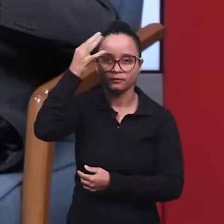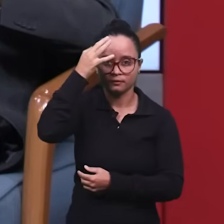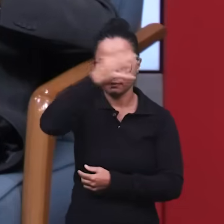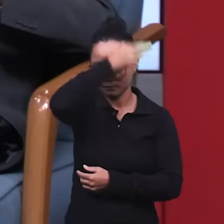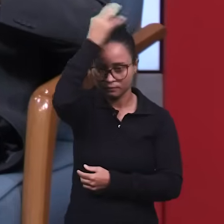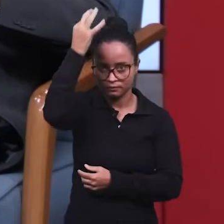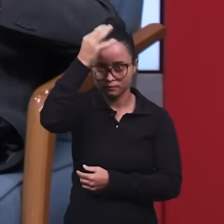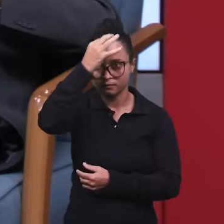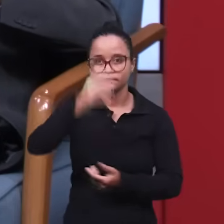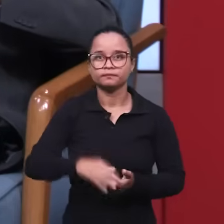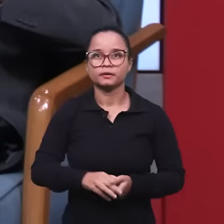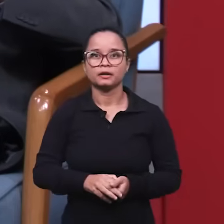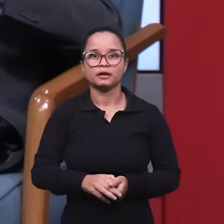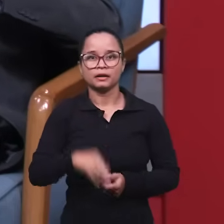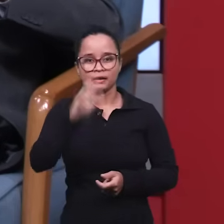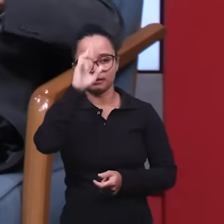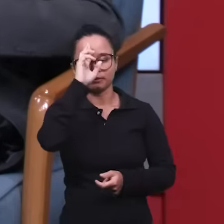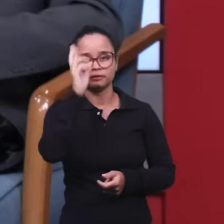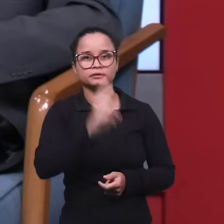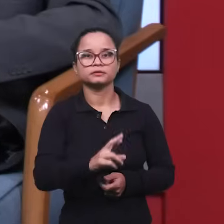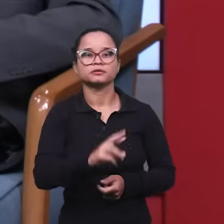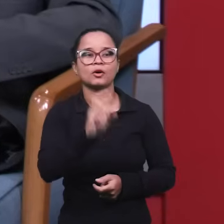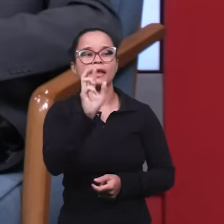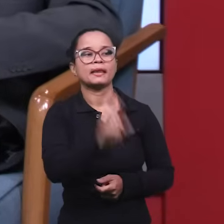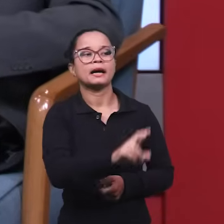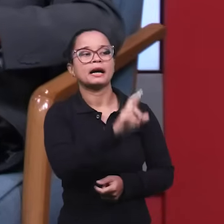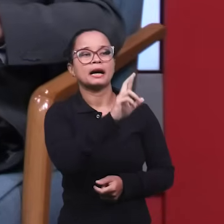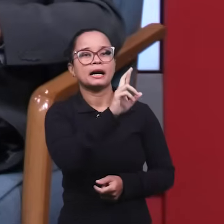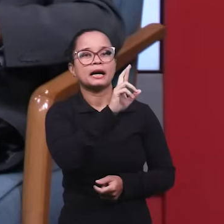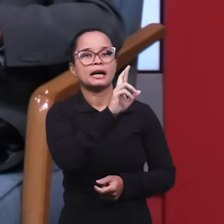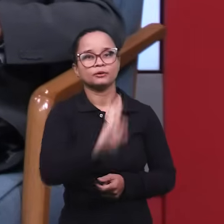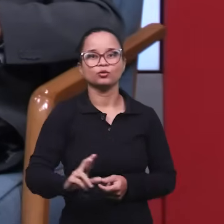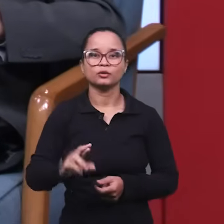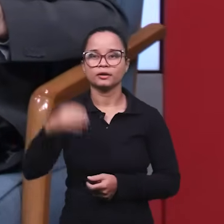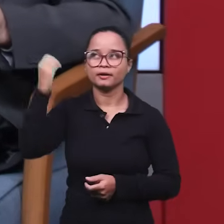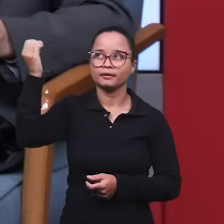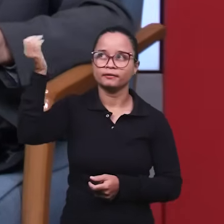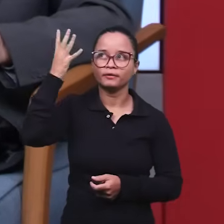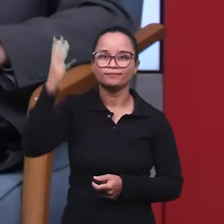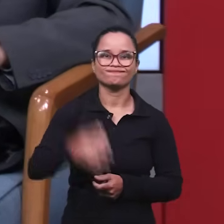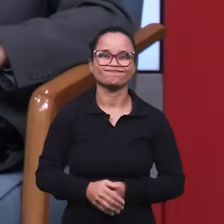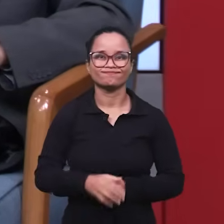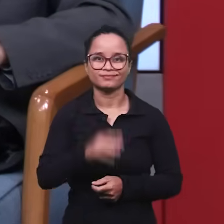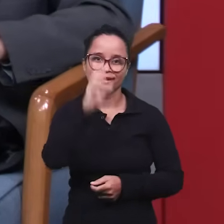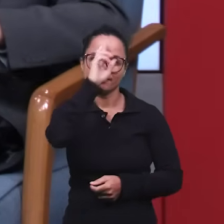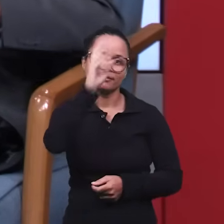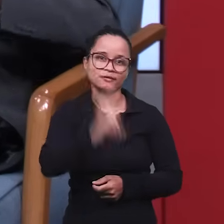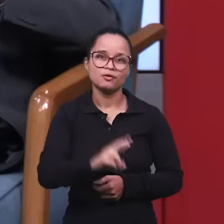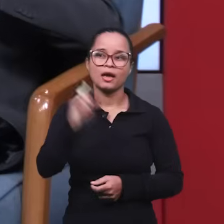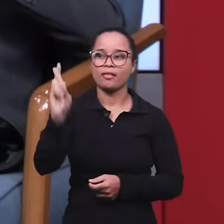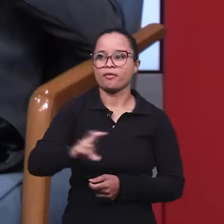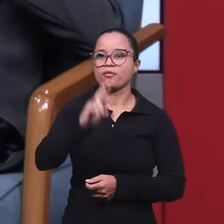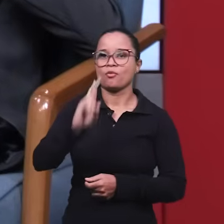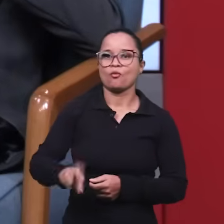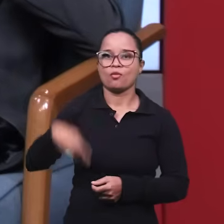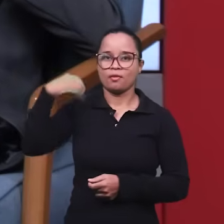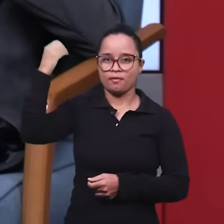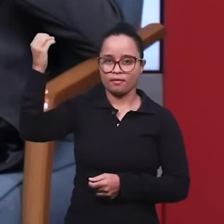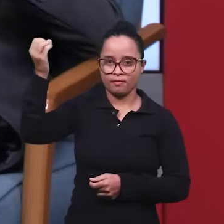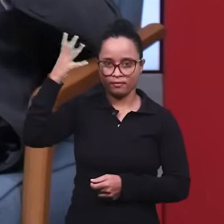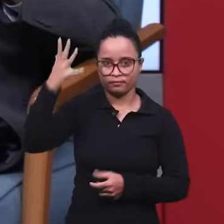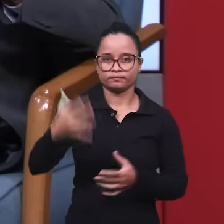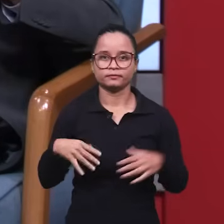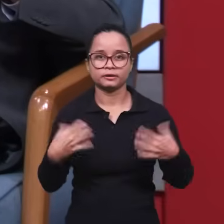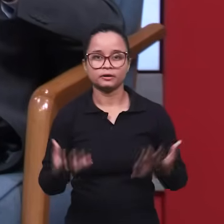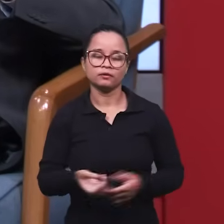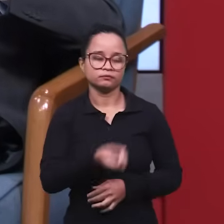razão anula a revelação. A razão anula a revelação. Então, muito bem.